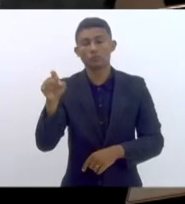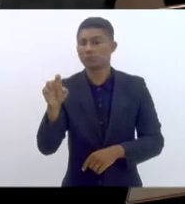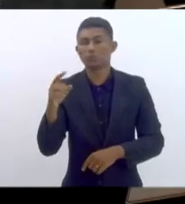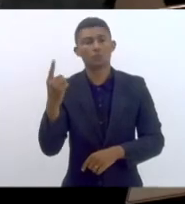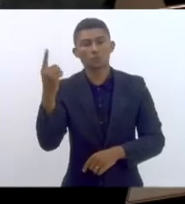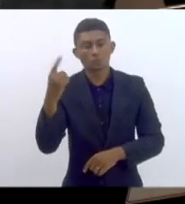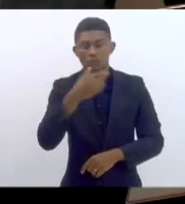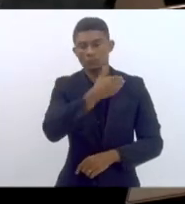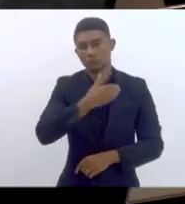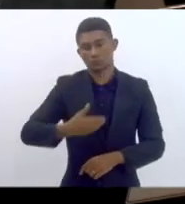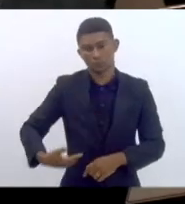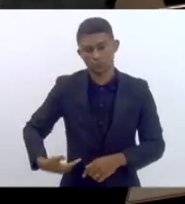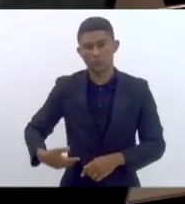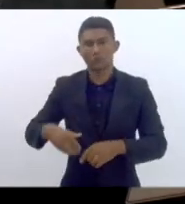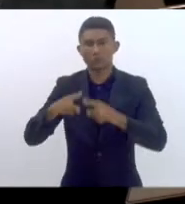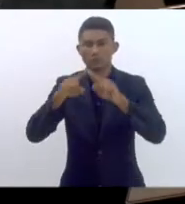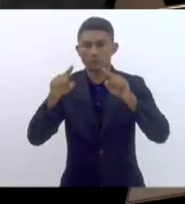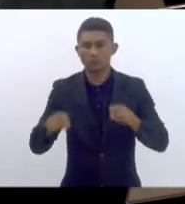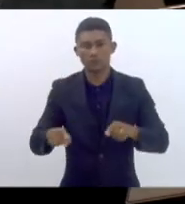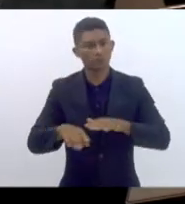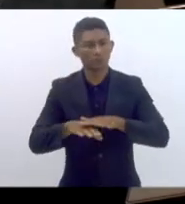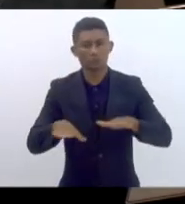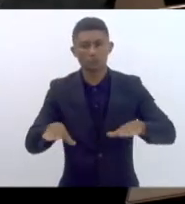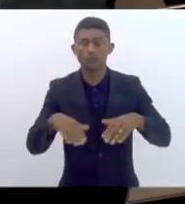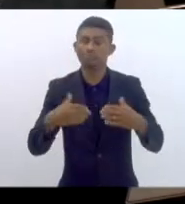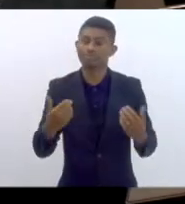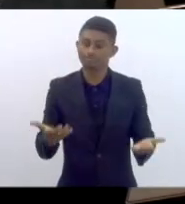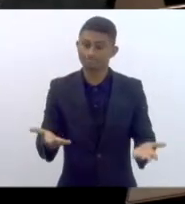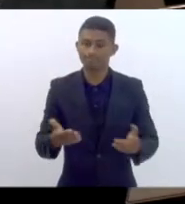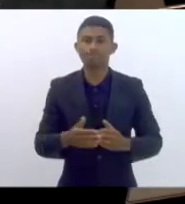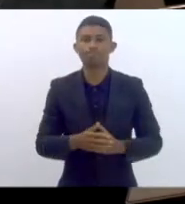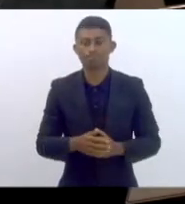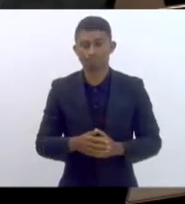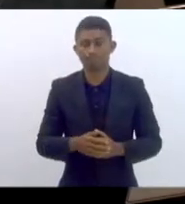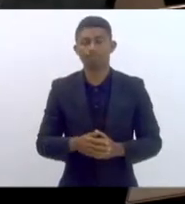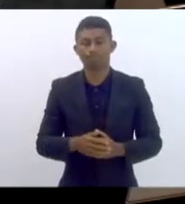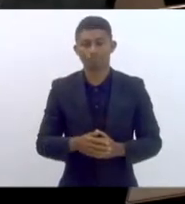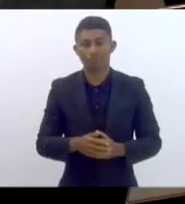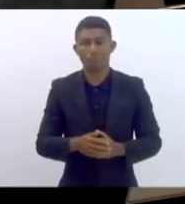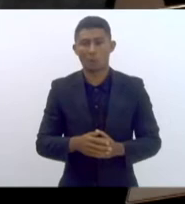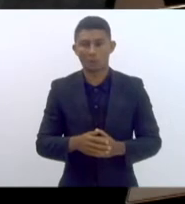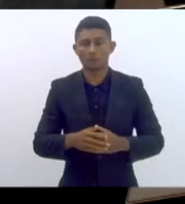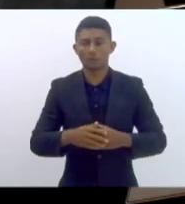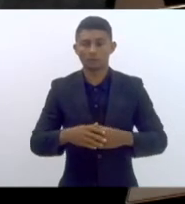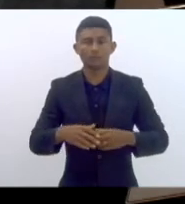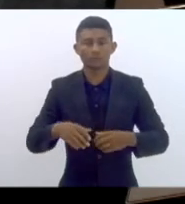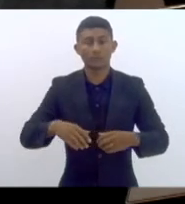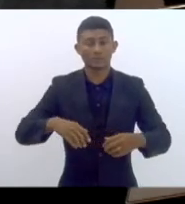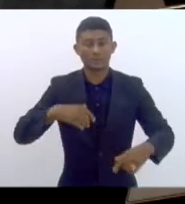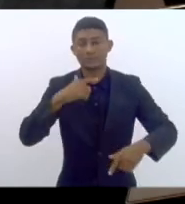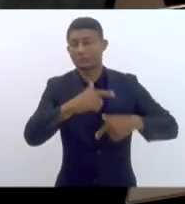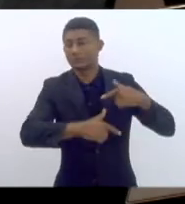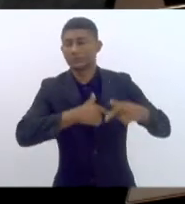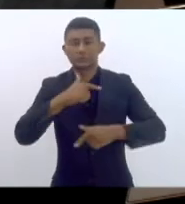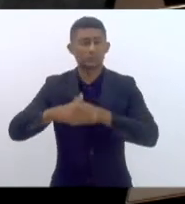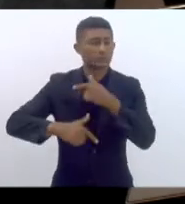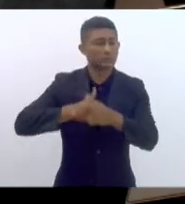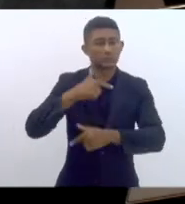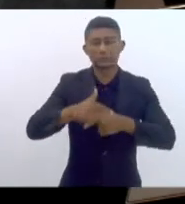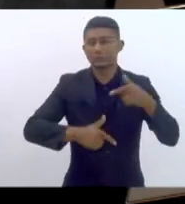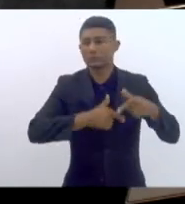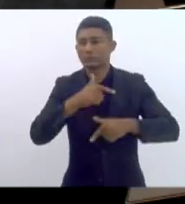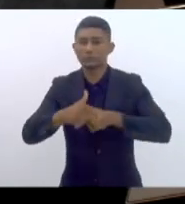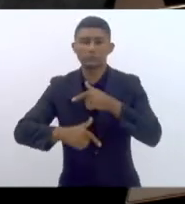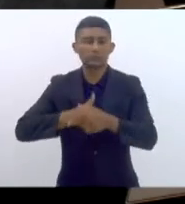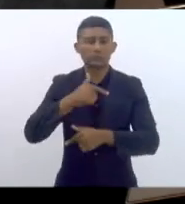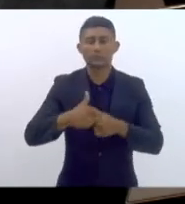de especialista em finanças públicas. Então, realmente foi bem trabalhoso fazer essas simulações, até porque a gente